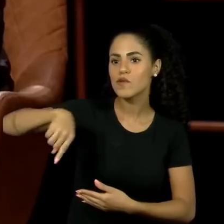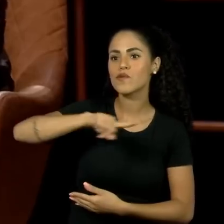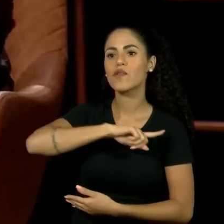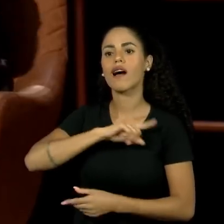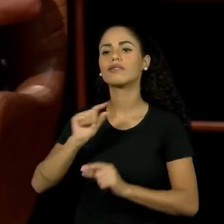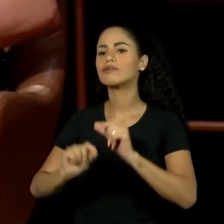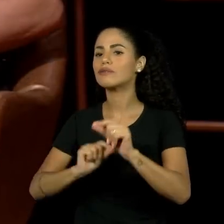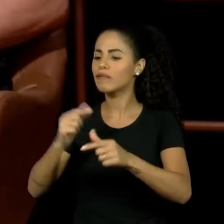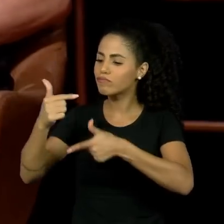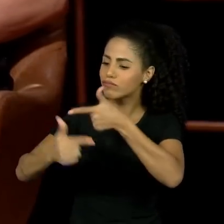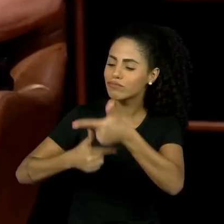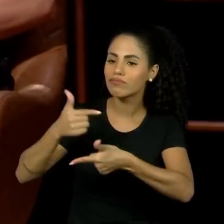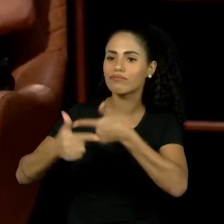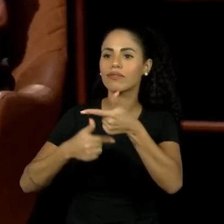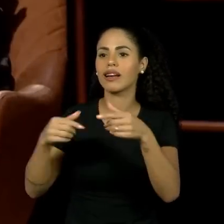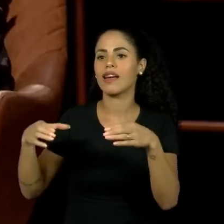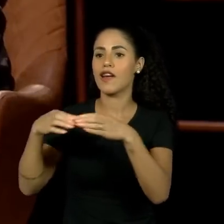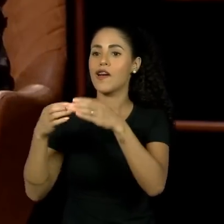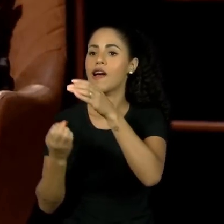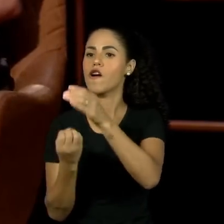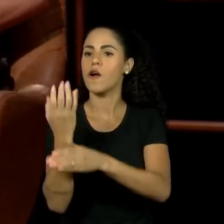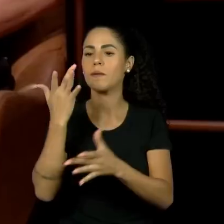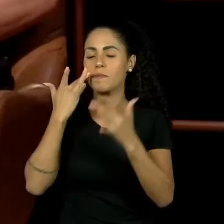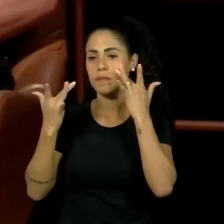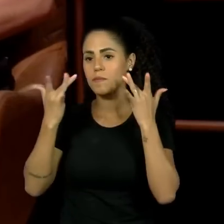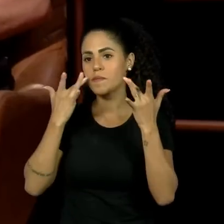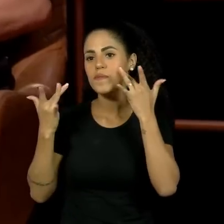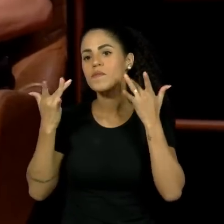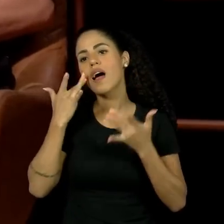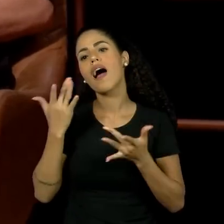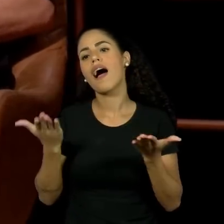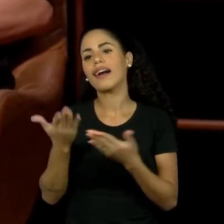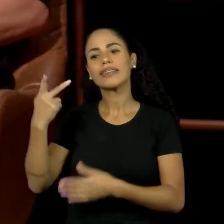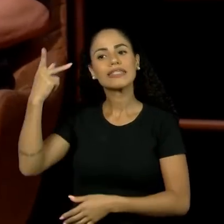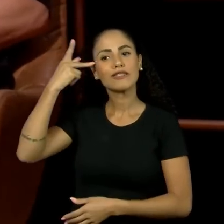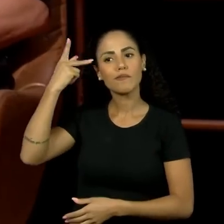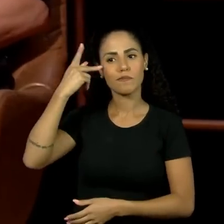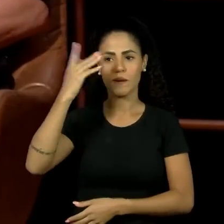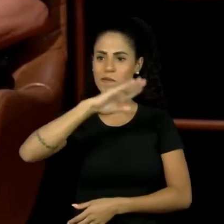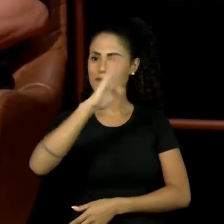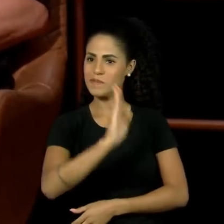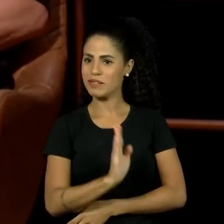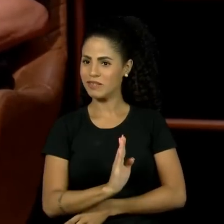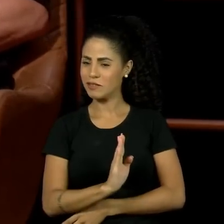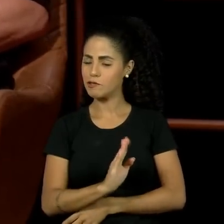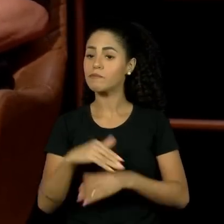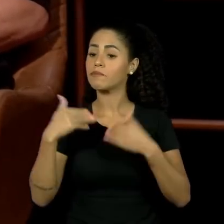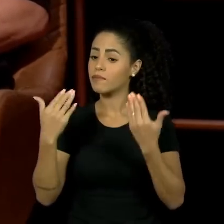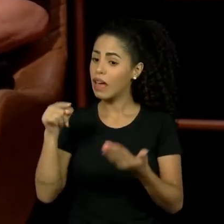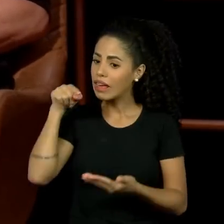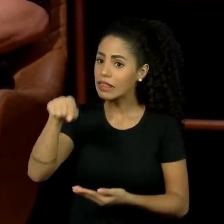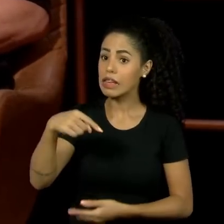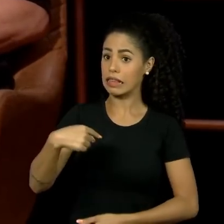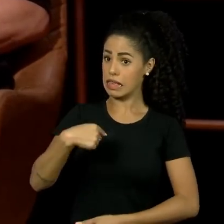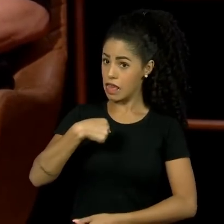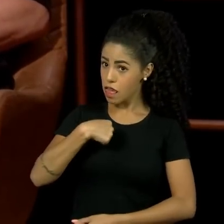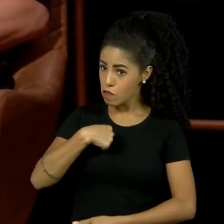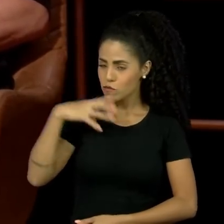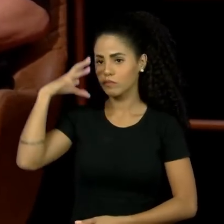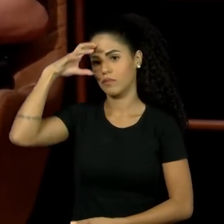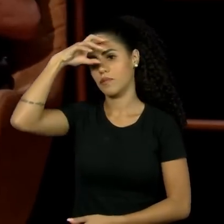desse trabalho, a gente montou uma companhia de teatro, Companhia São Paulo Brasil. Foi aí que eu aprendi